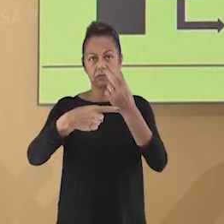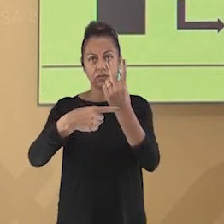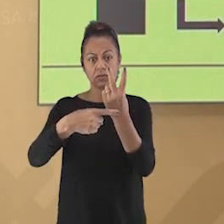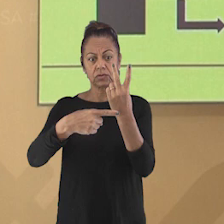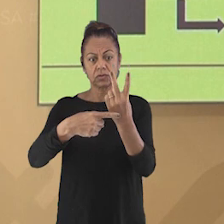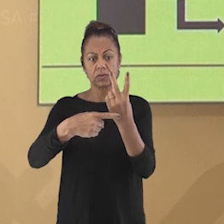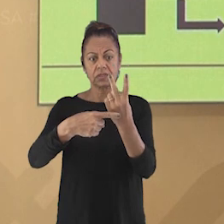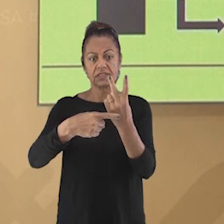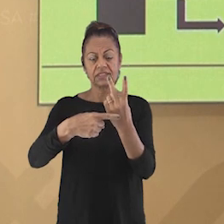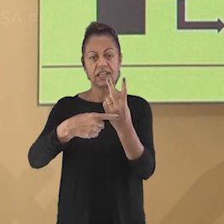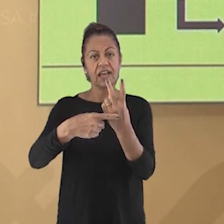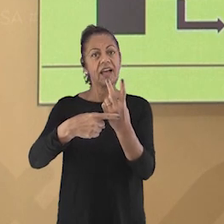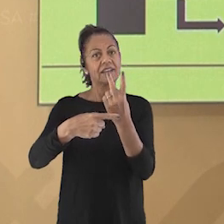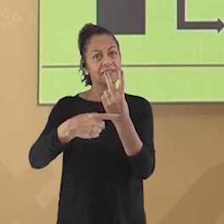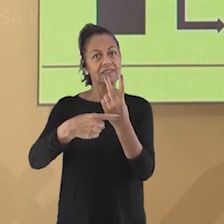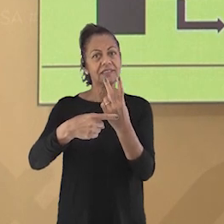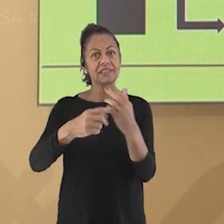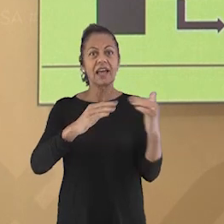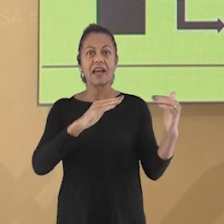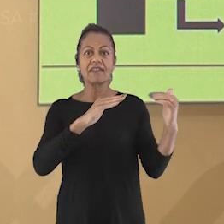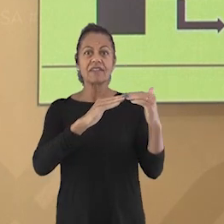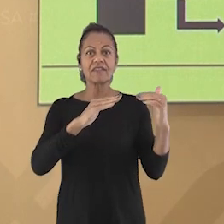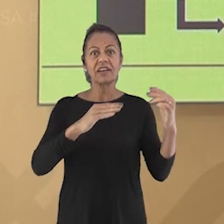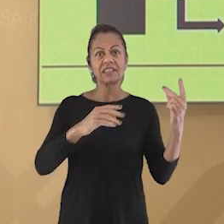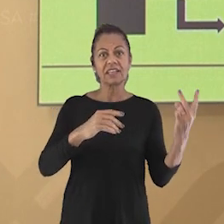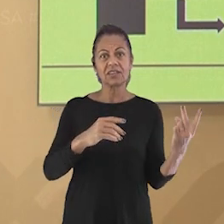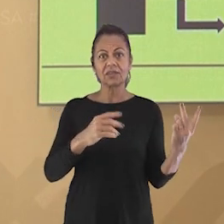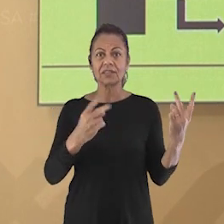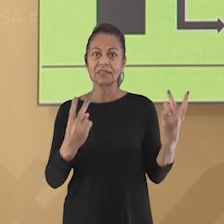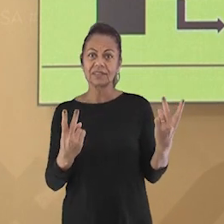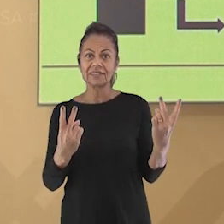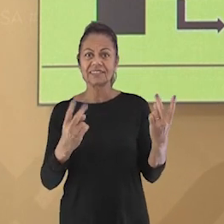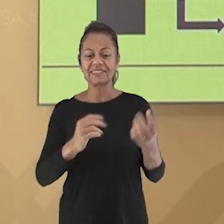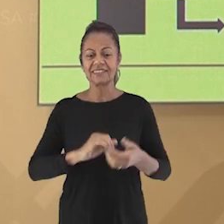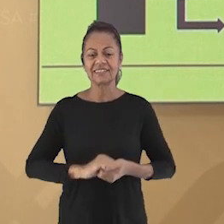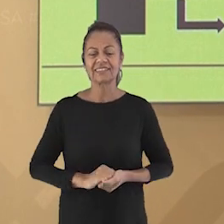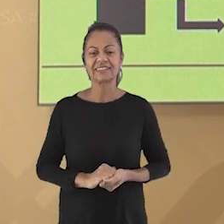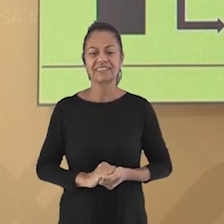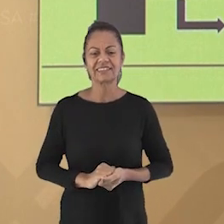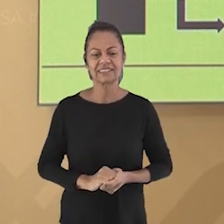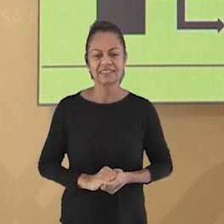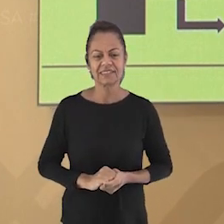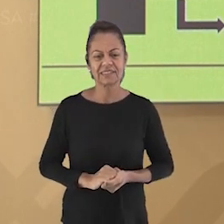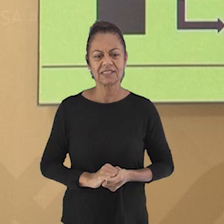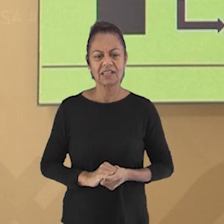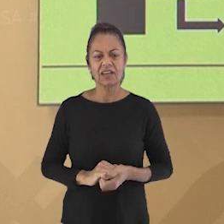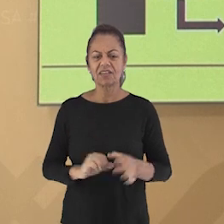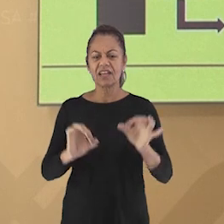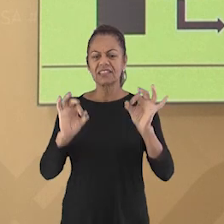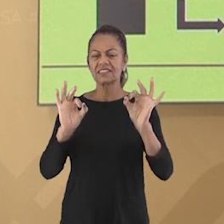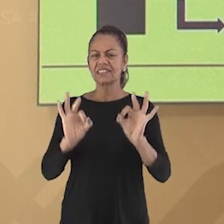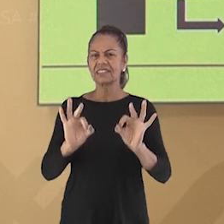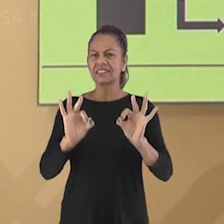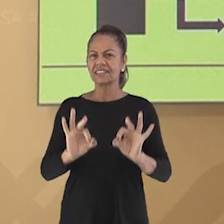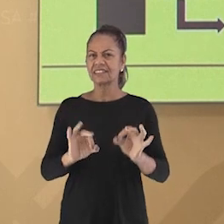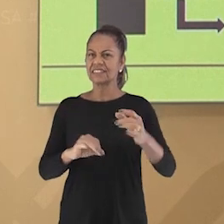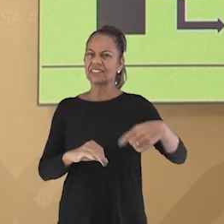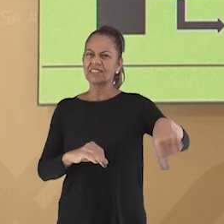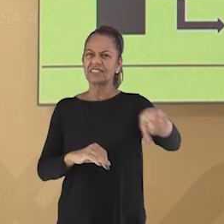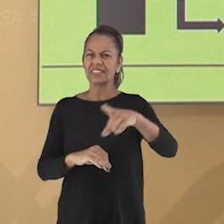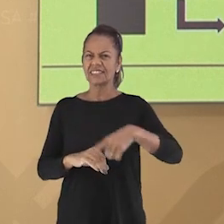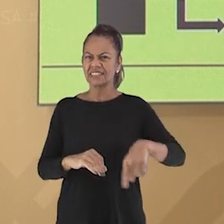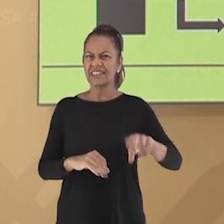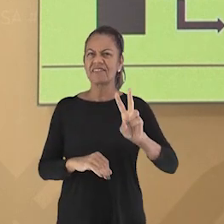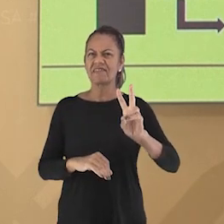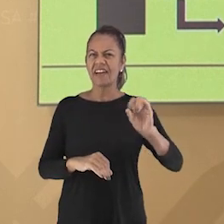aqui que foi consumido. Deu para entender e compreender aí? Tenho certeza que você vai ficar